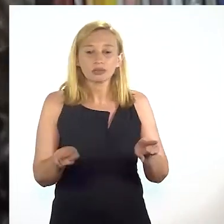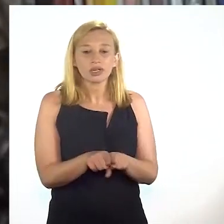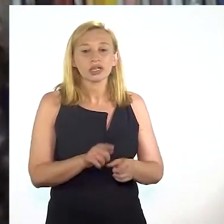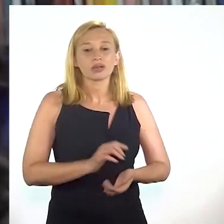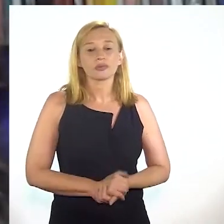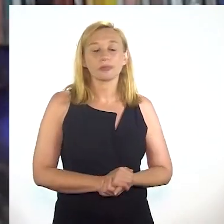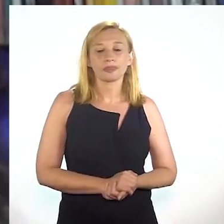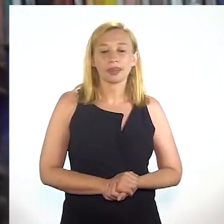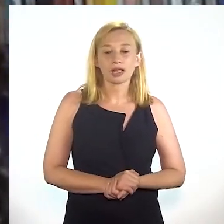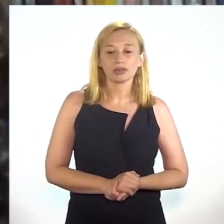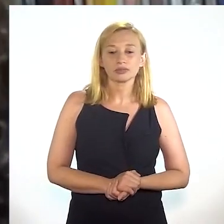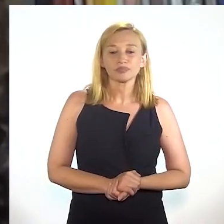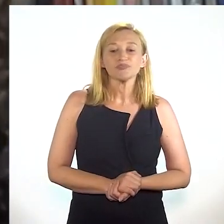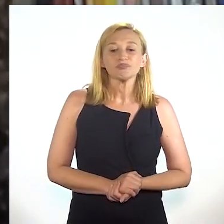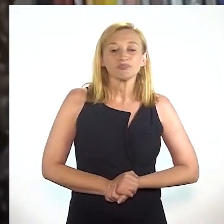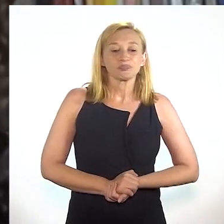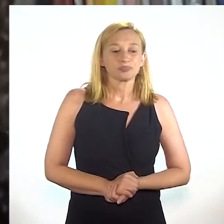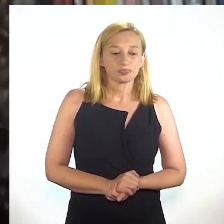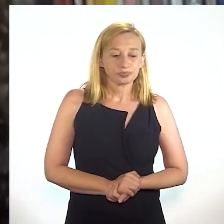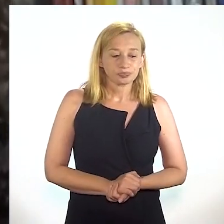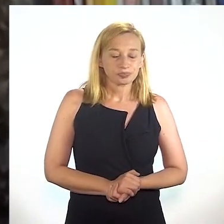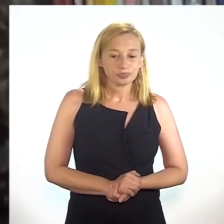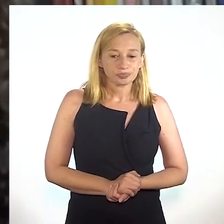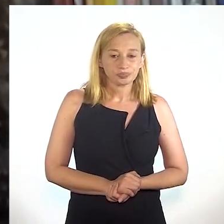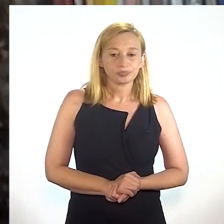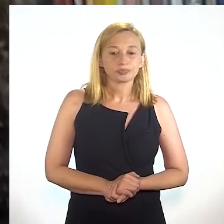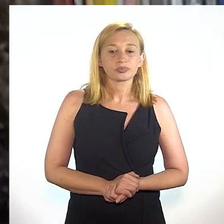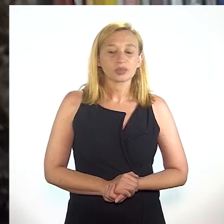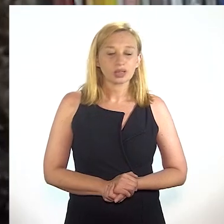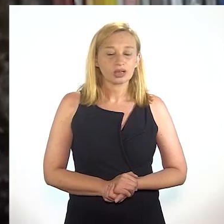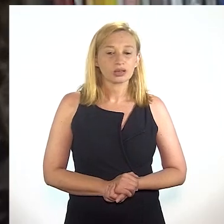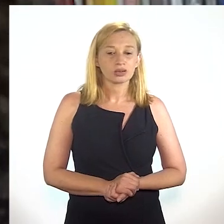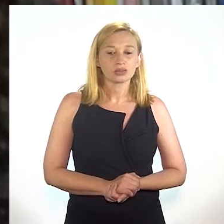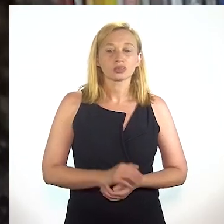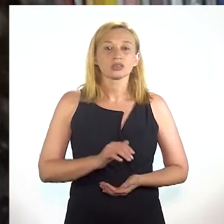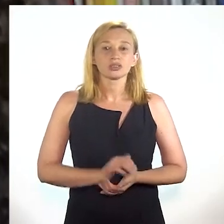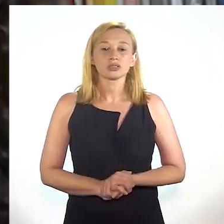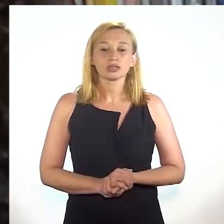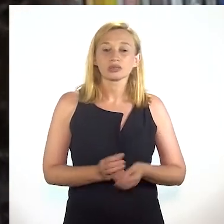empresários, do empresariado local, e também, como a gente